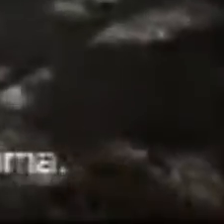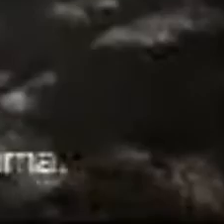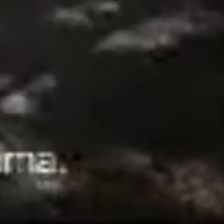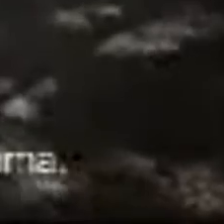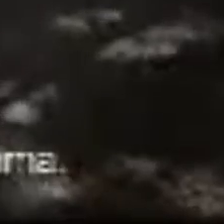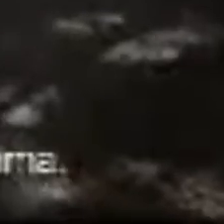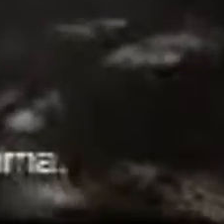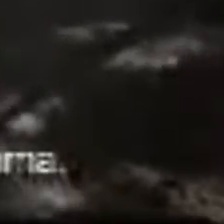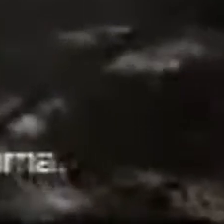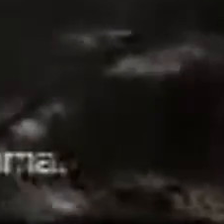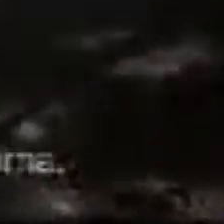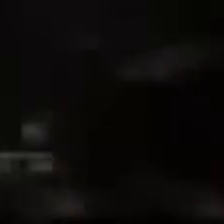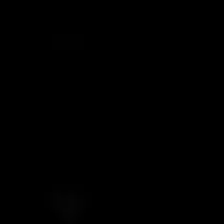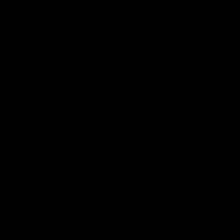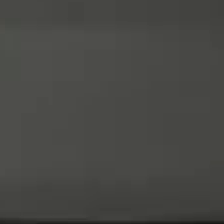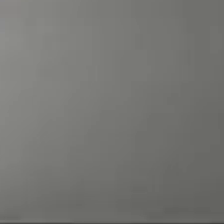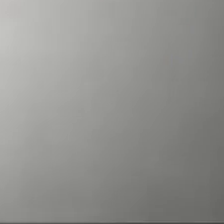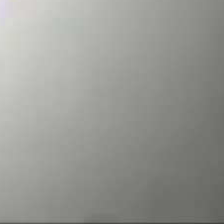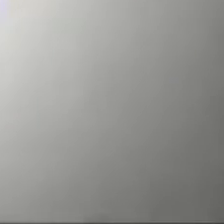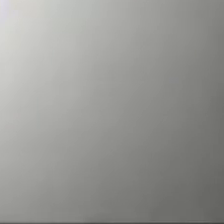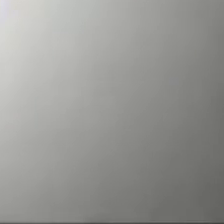Homem.